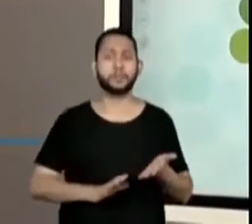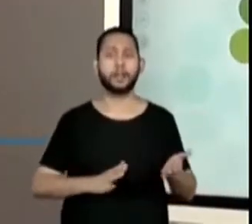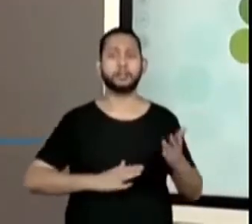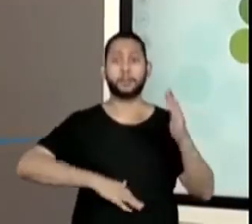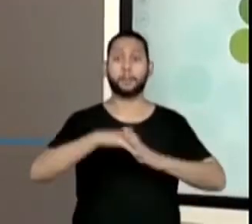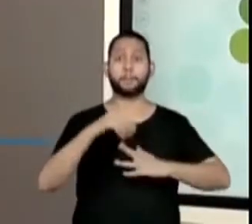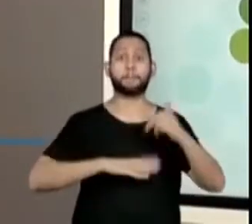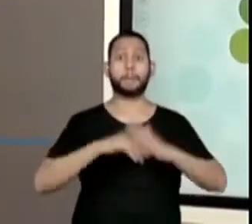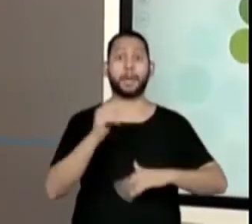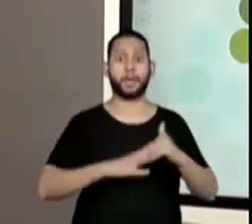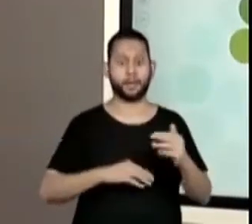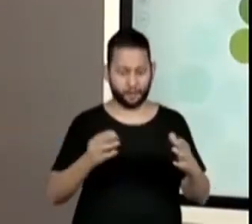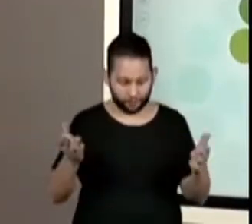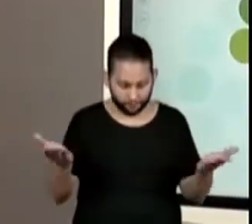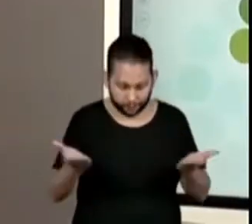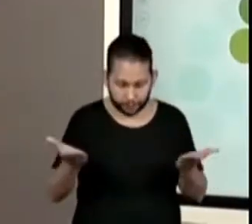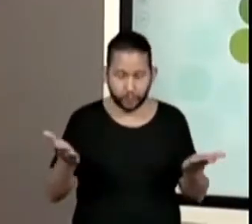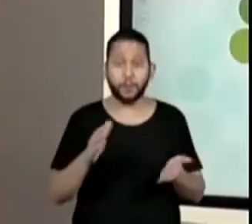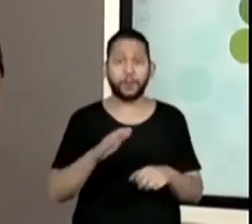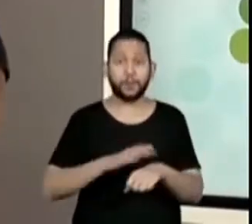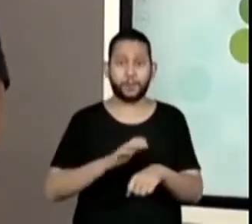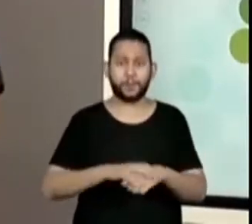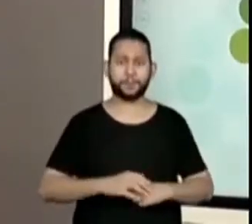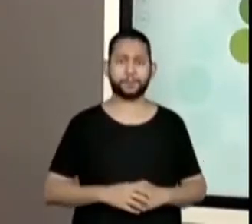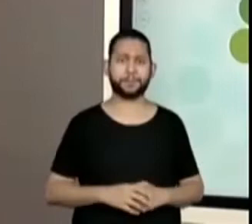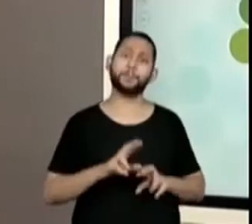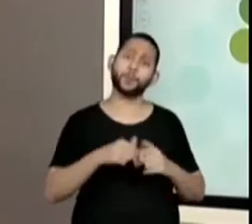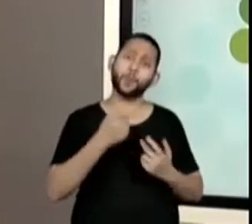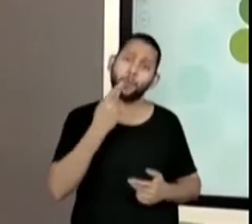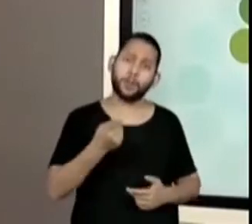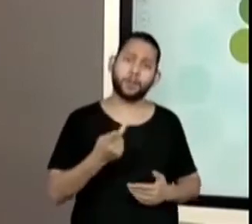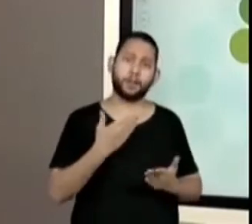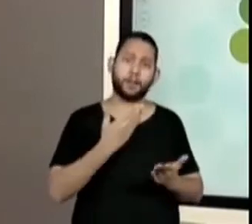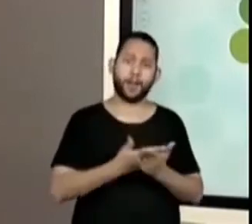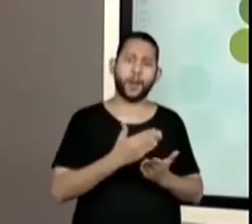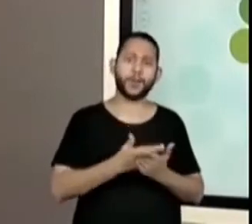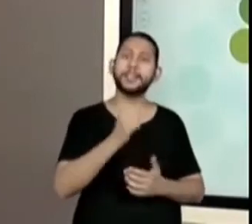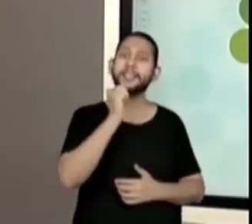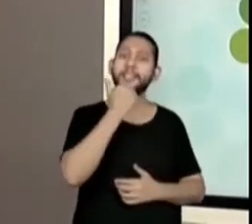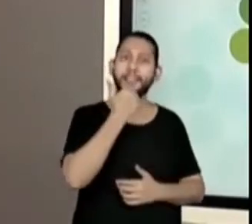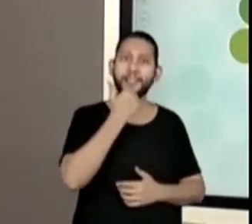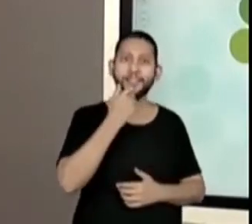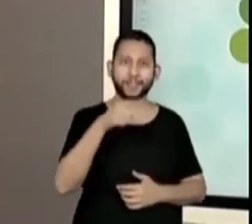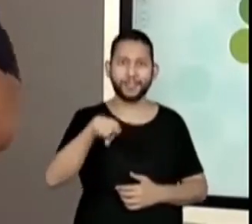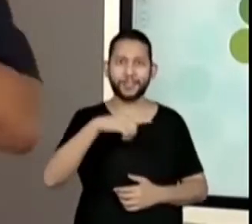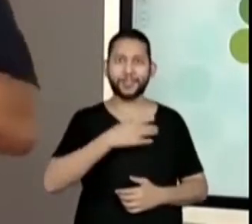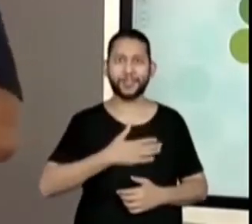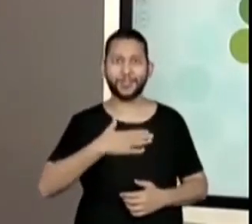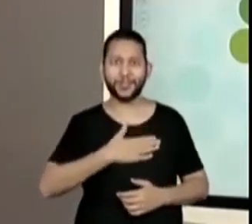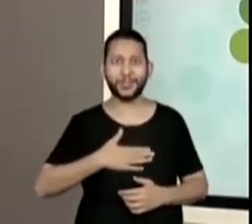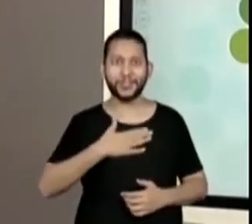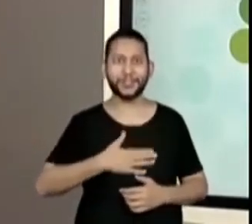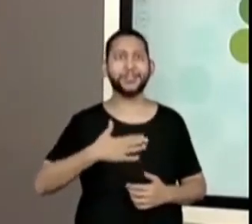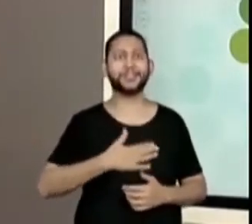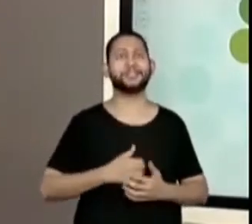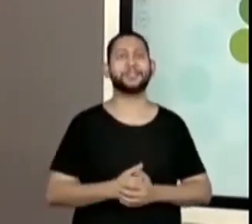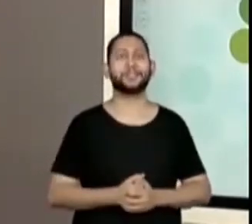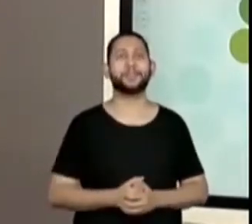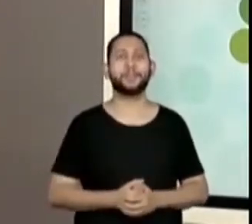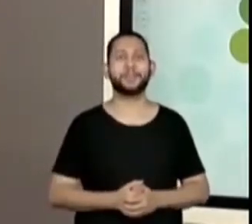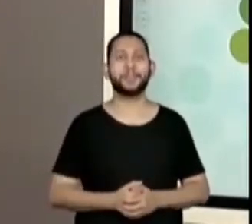na massa. A gente vai fazer juntos, tá bem? Por isso que eu falei no finalzinho da aula de ciências, parece que o pessoal gostou bastante, né? Gostei da reação positiva